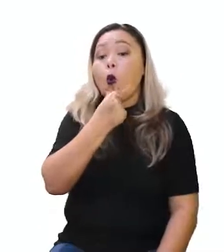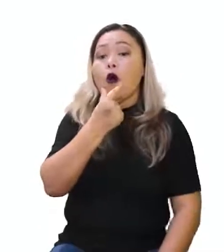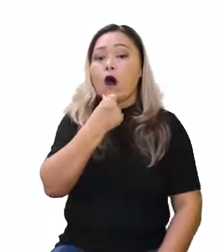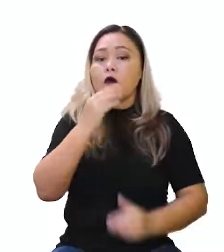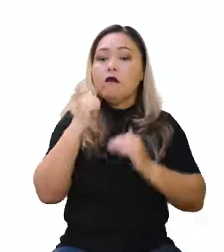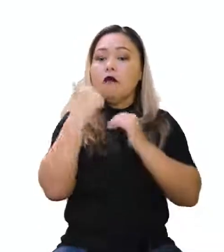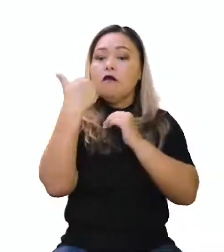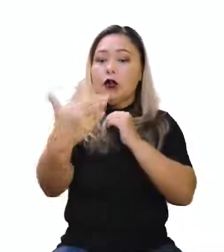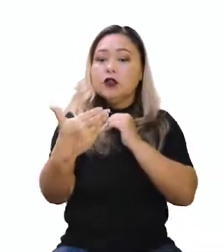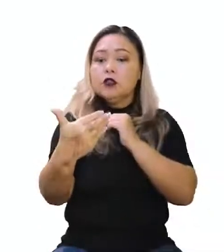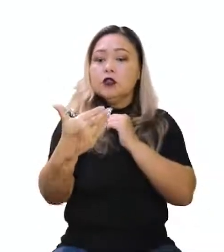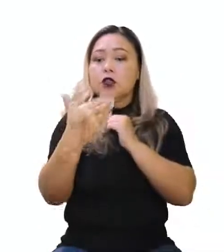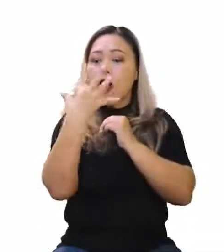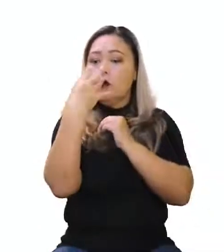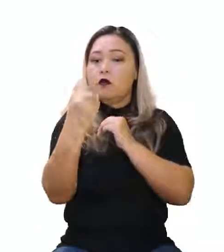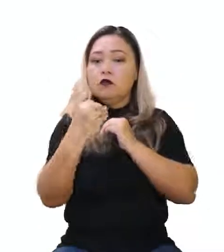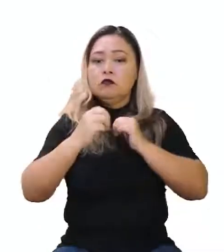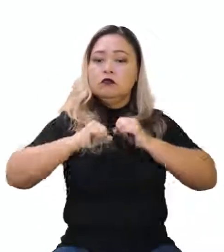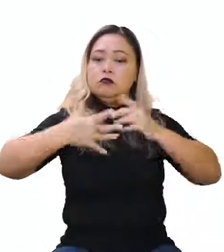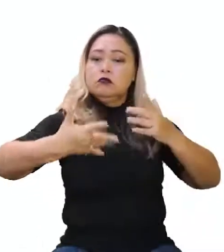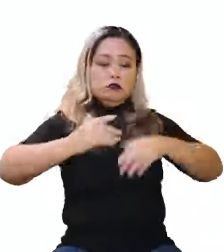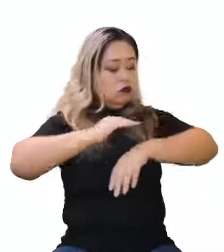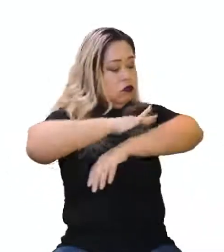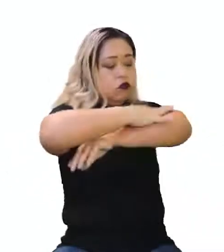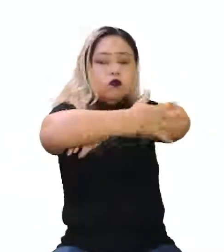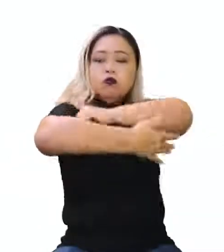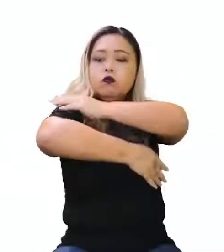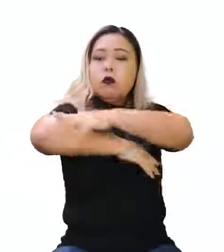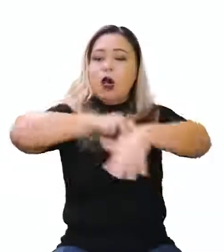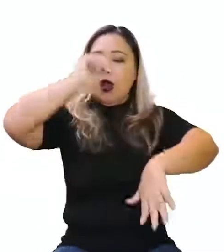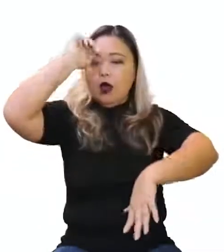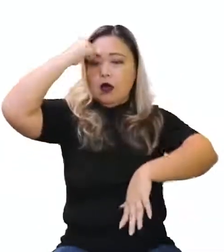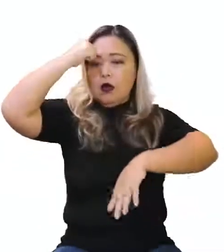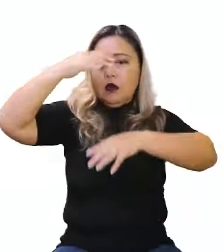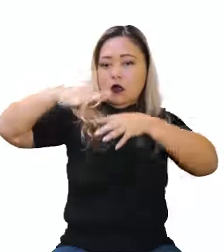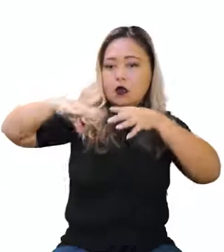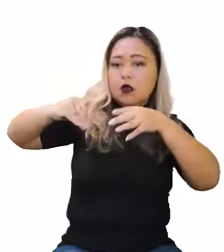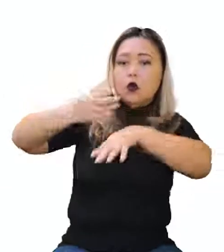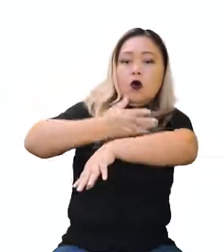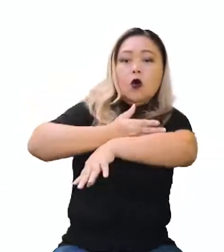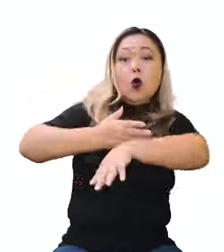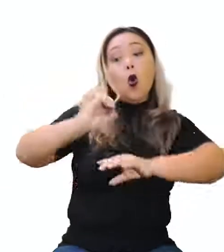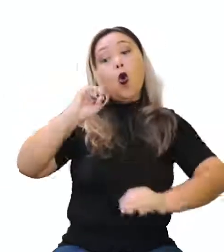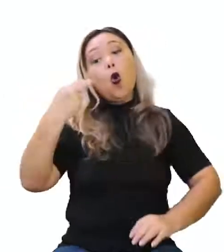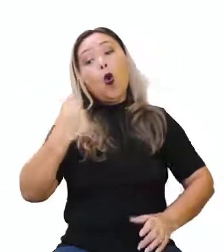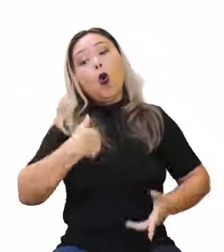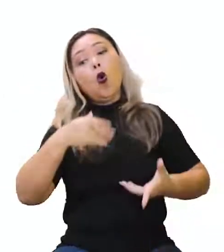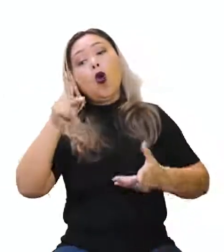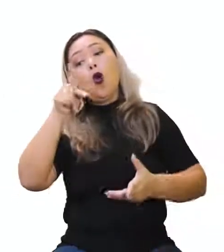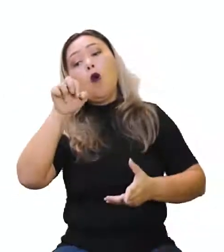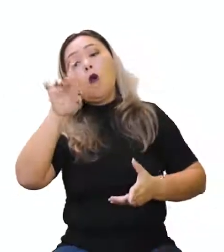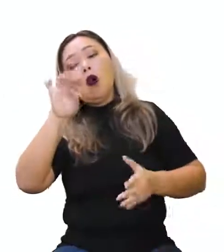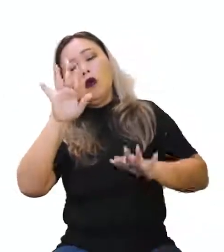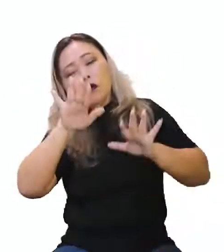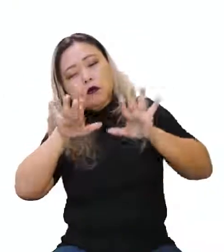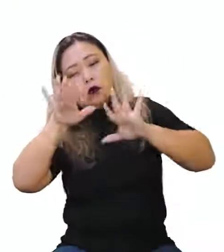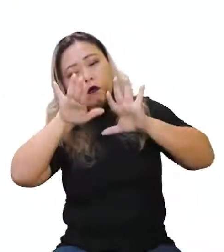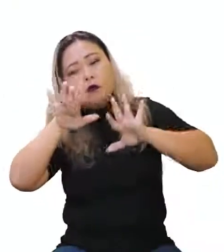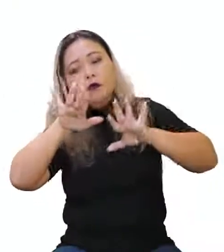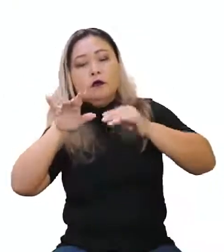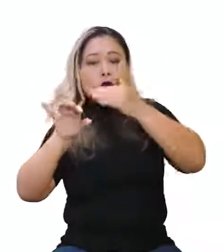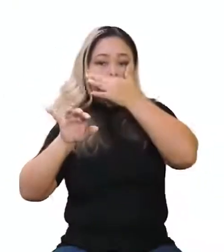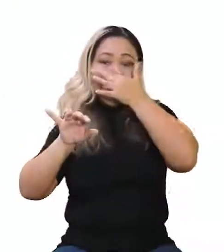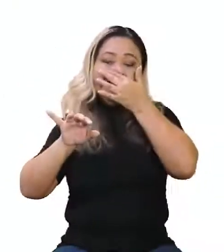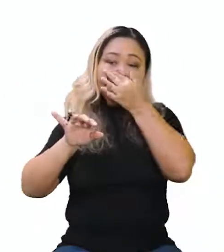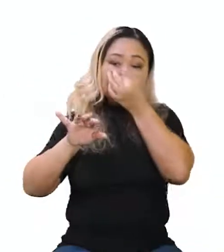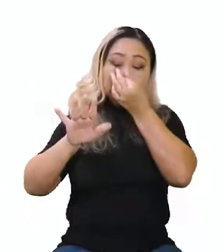na frente da foto, de plumagem preta, com cauda branca ou parda. Uma cauda pode ser